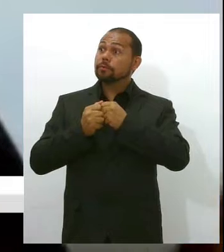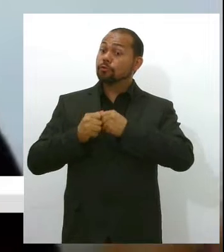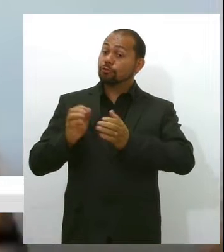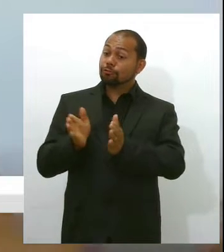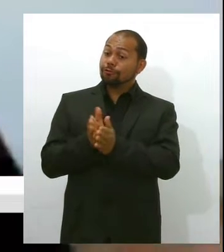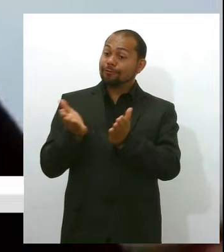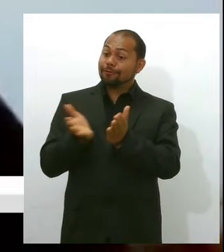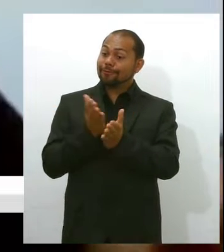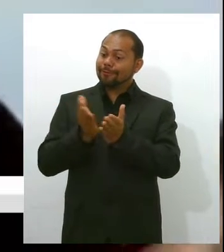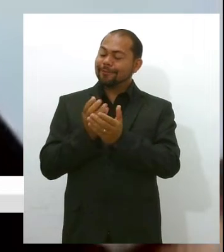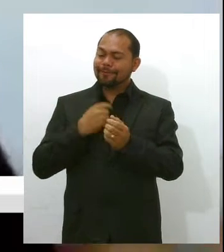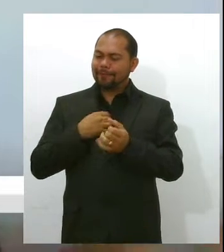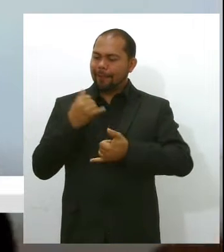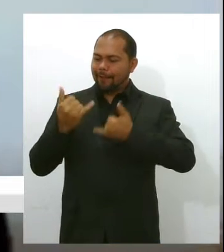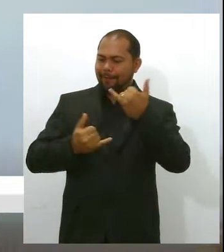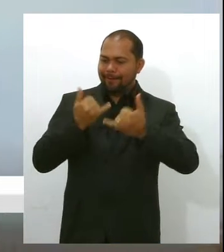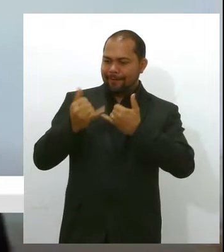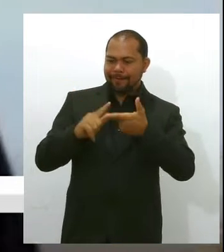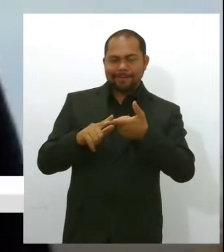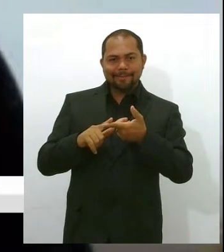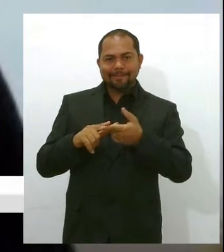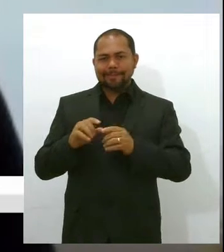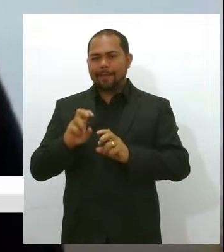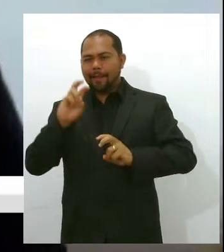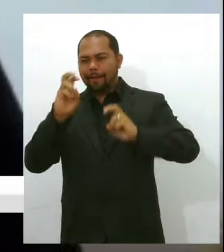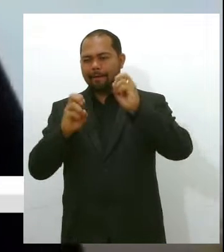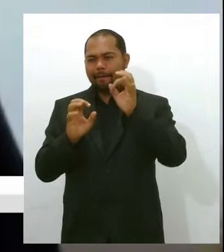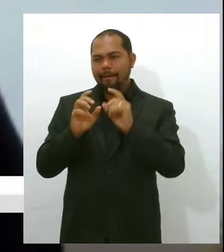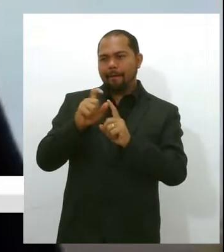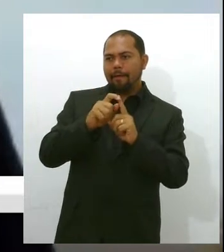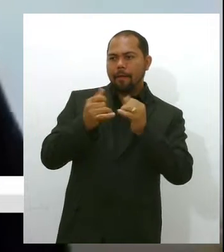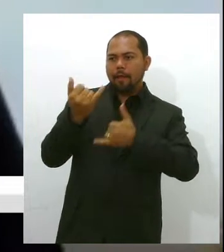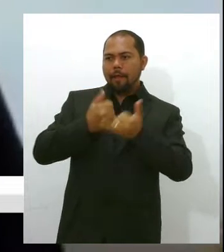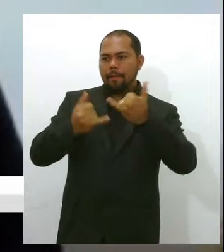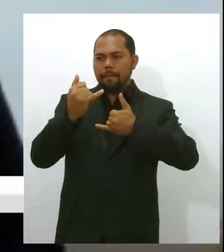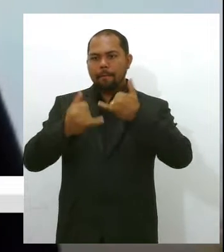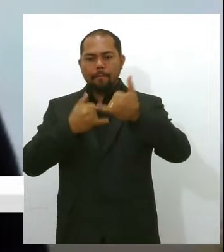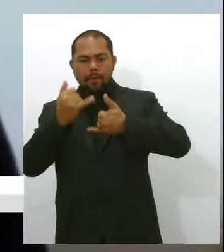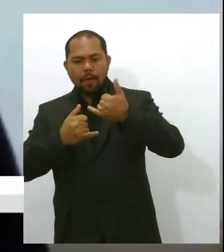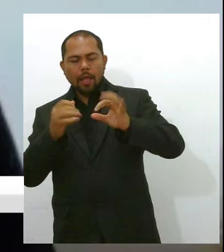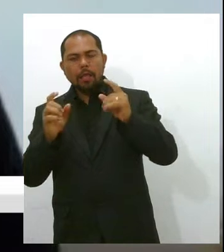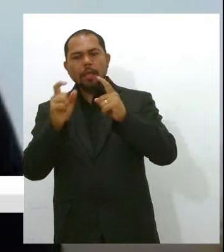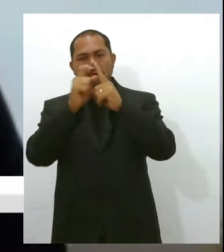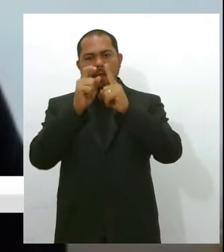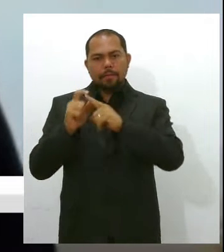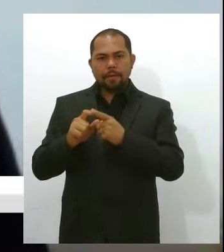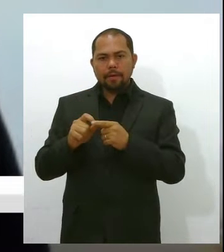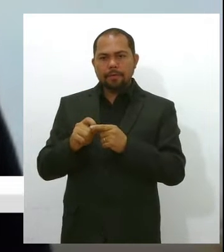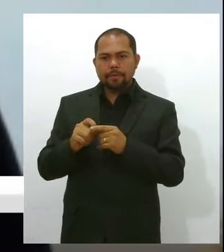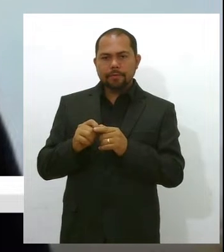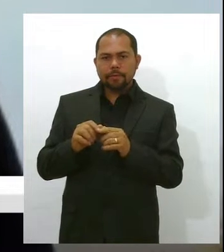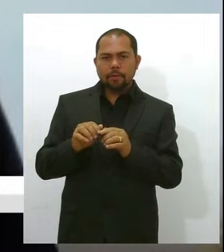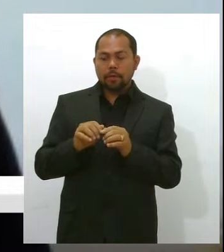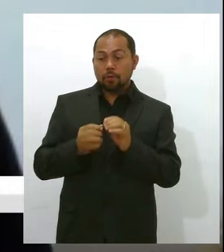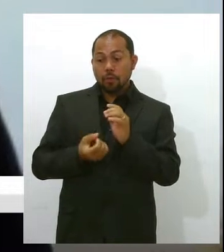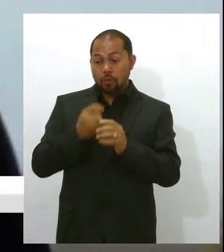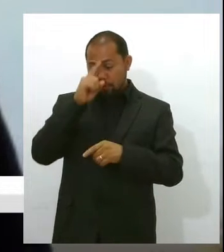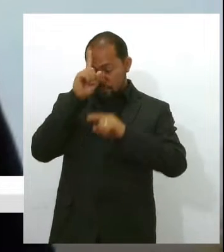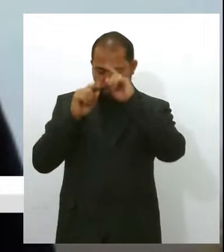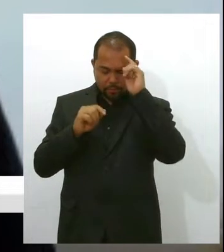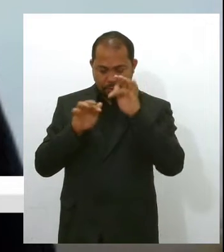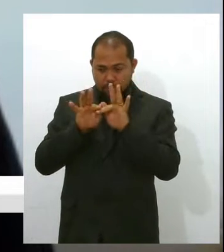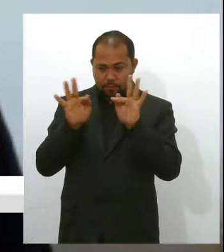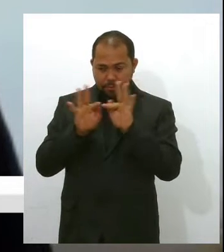com essa criação, uma criação simples que é complicada pra caramba. De simples não tem nada,